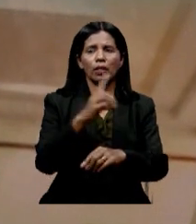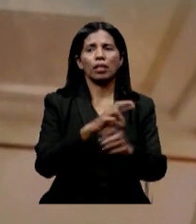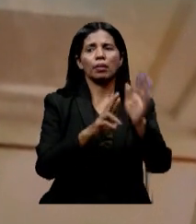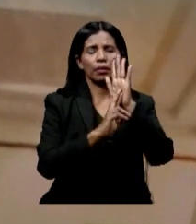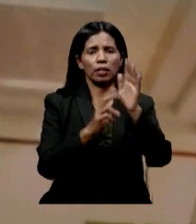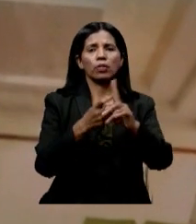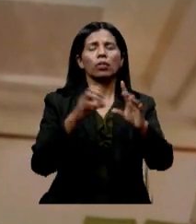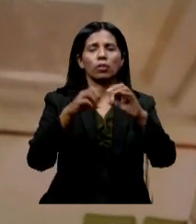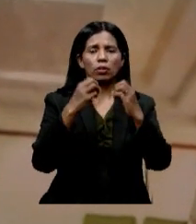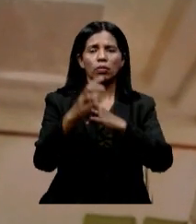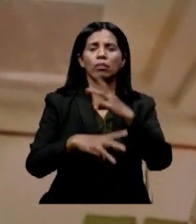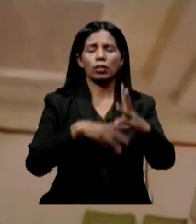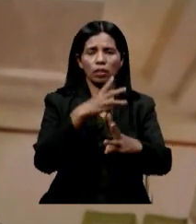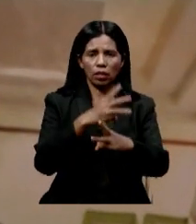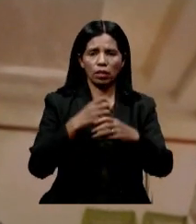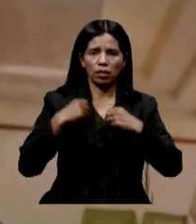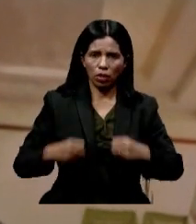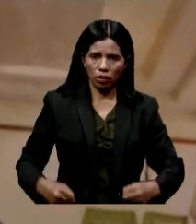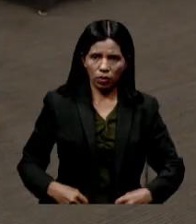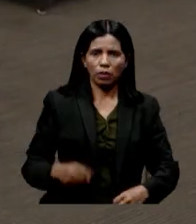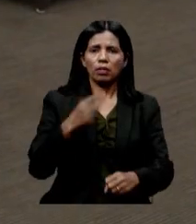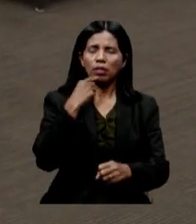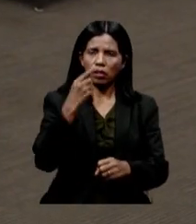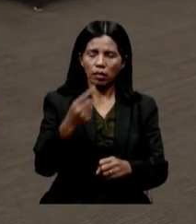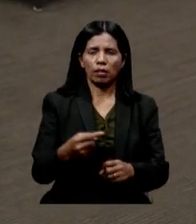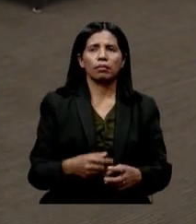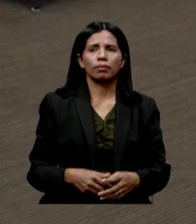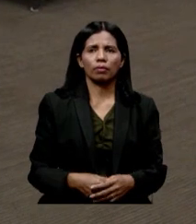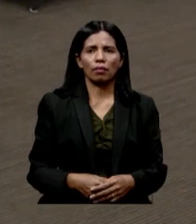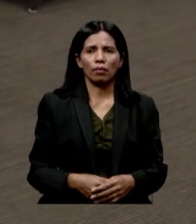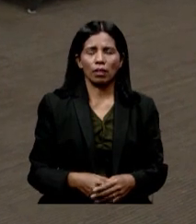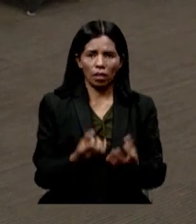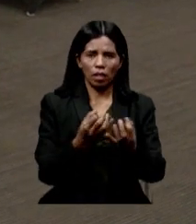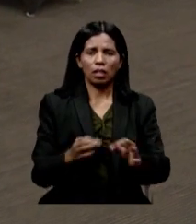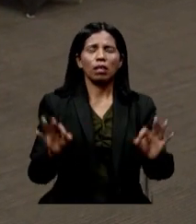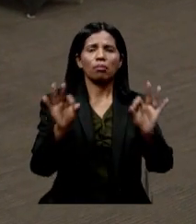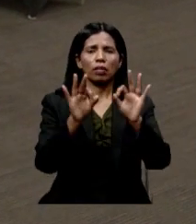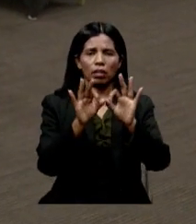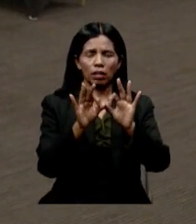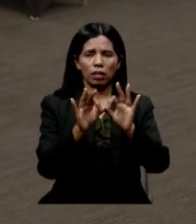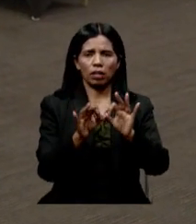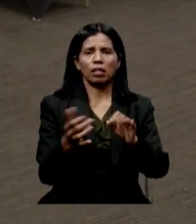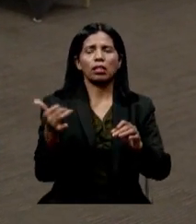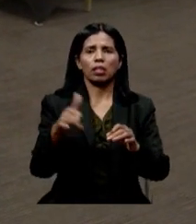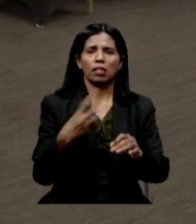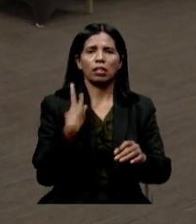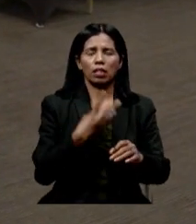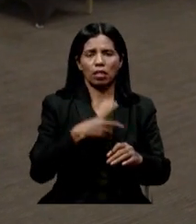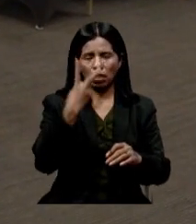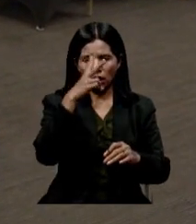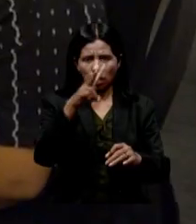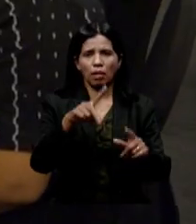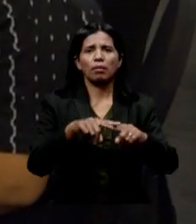representante da Organização Mundial da Saúde, nos menciona um assunto importante, sim, né? Atul Itahre. Vai